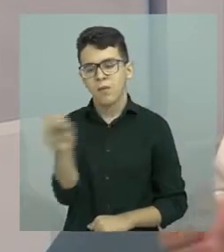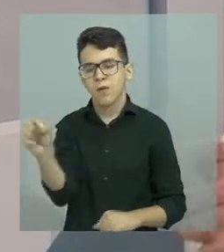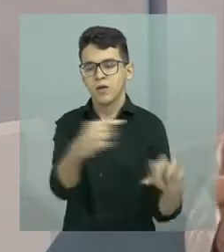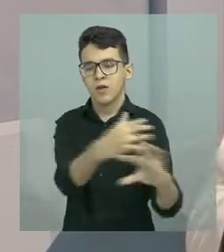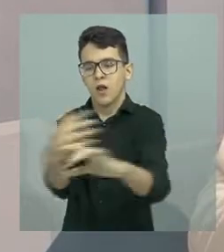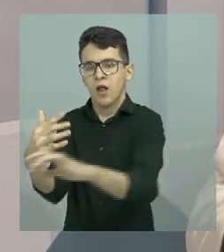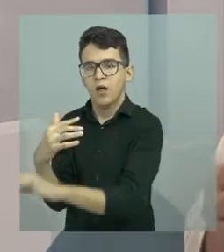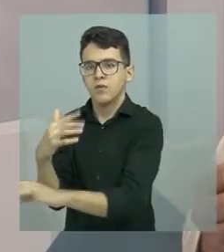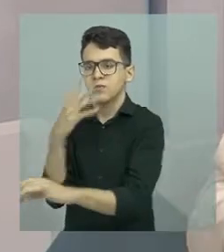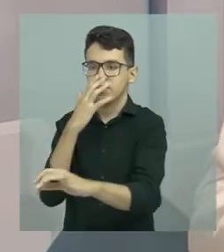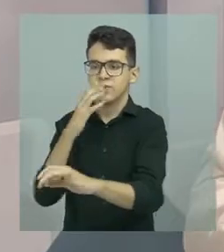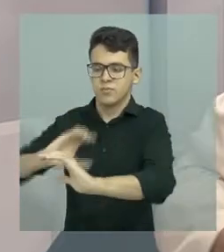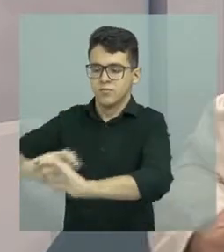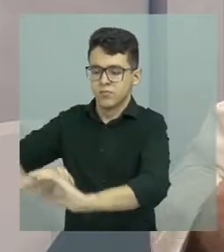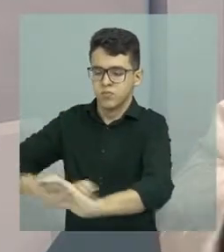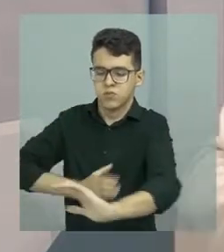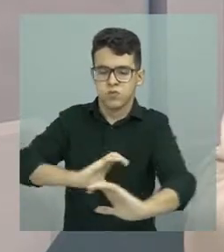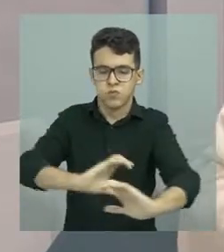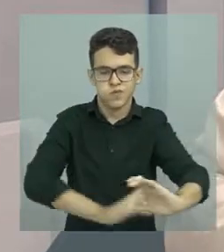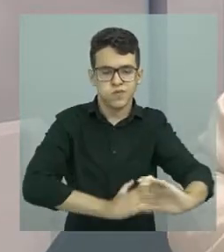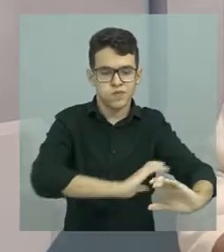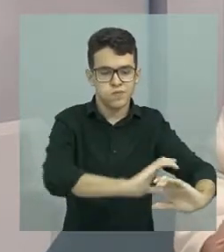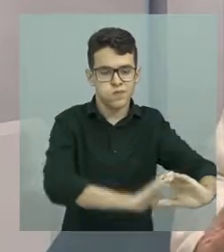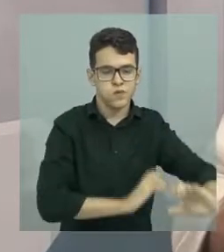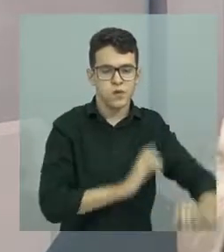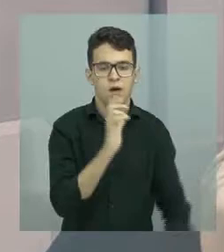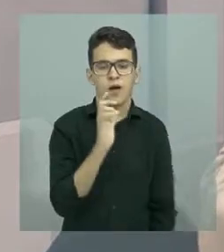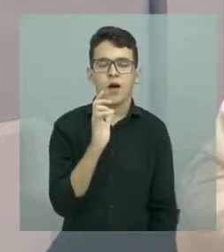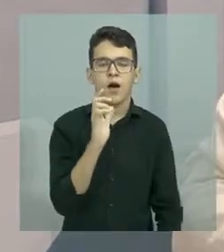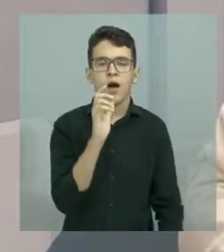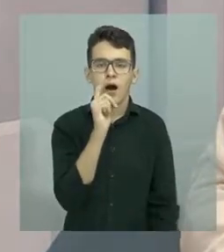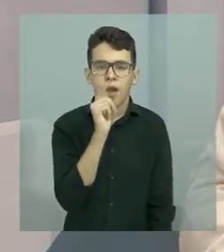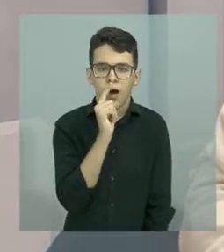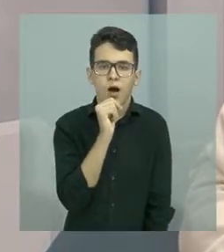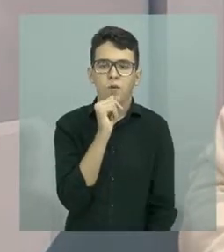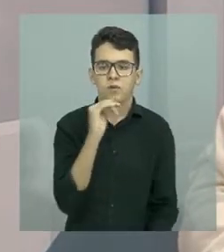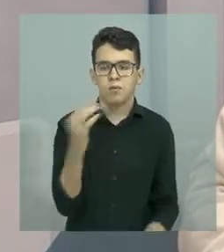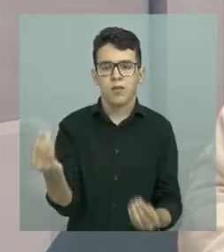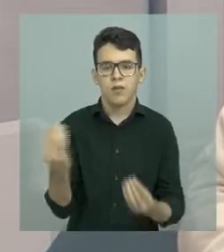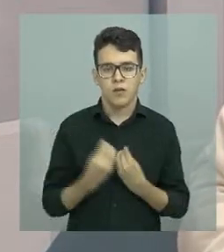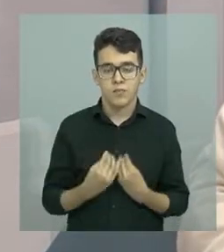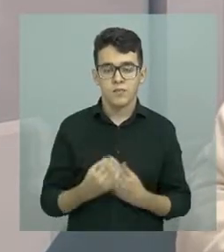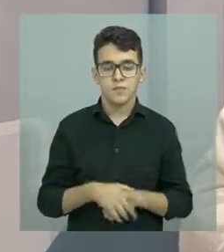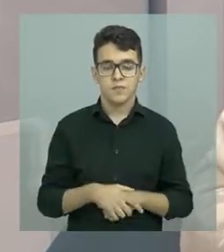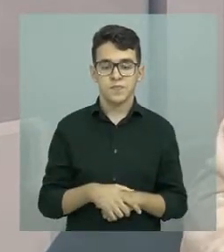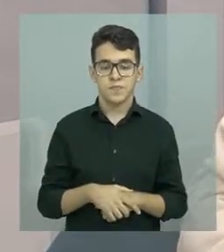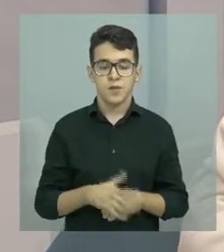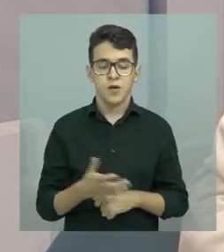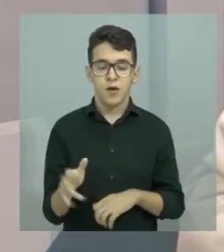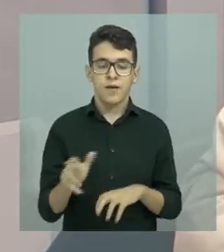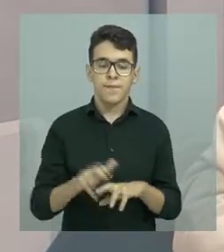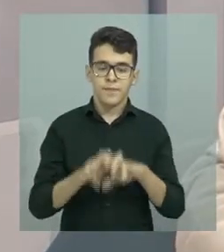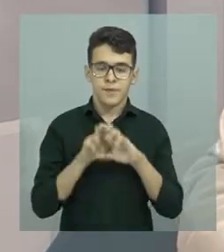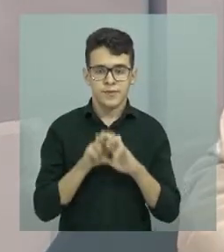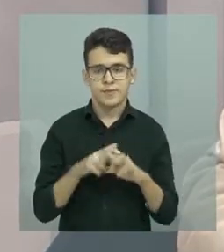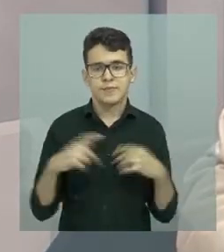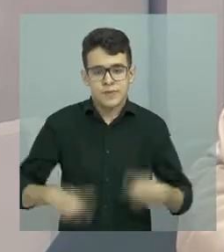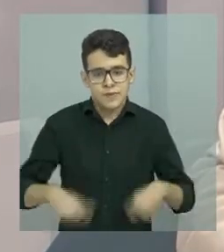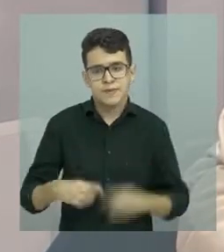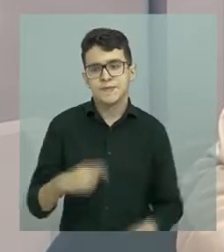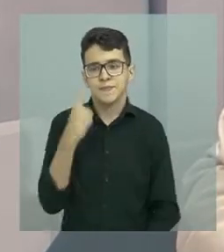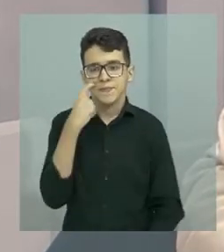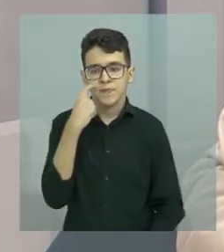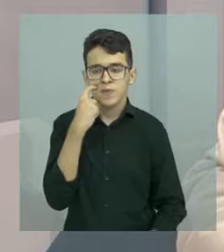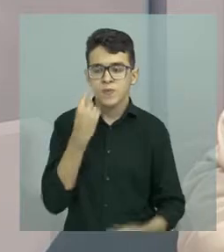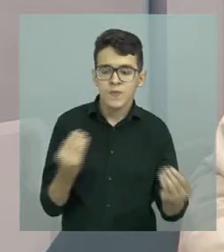Fortaleza. Então, essa equação, essa conjugação de esforços é que é necessária para